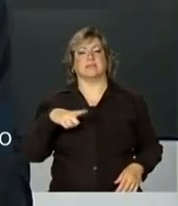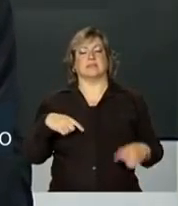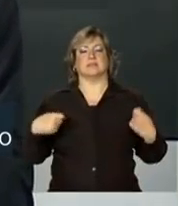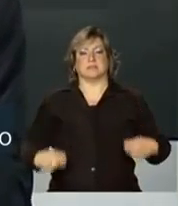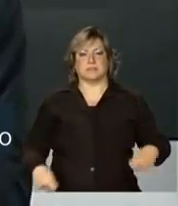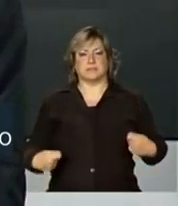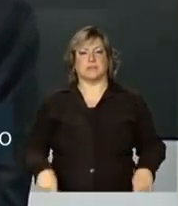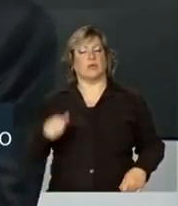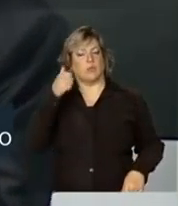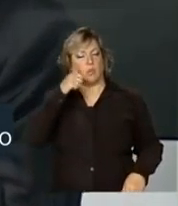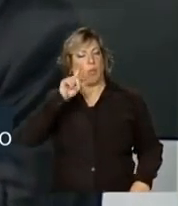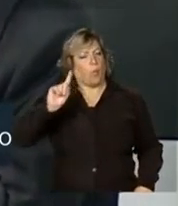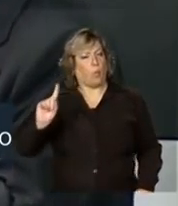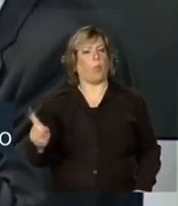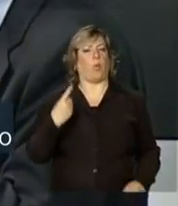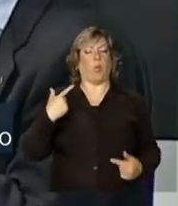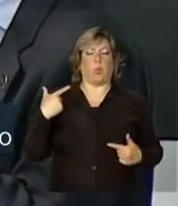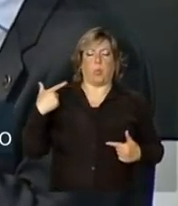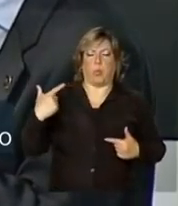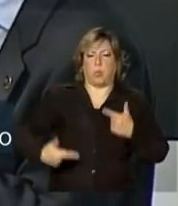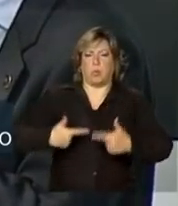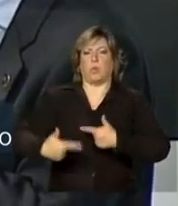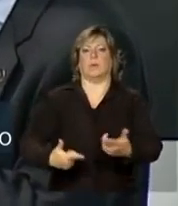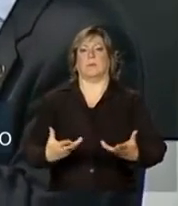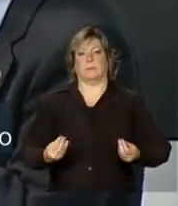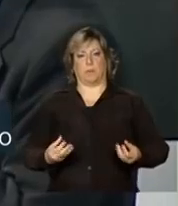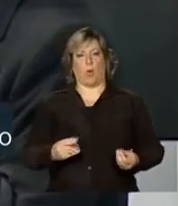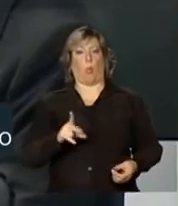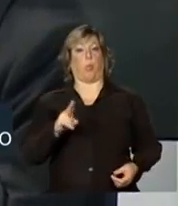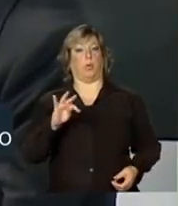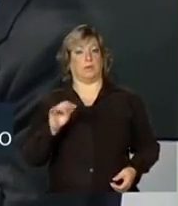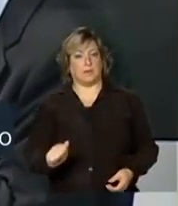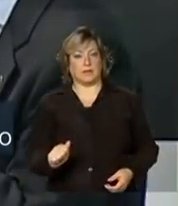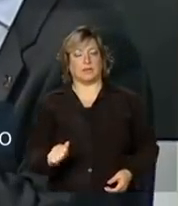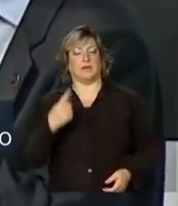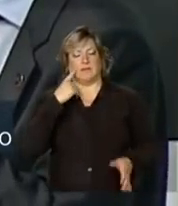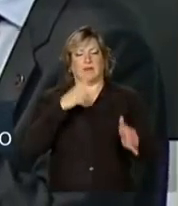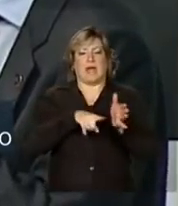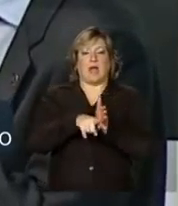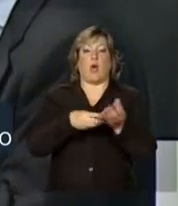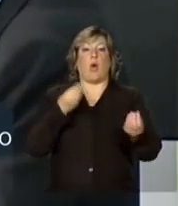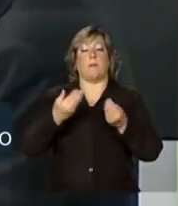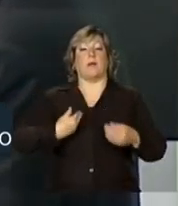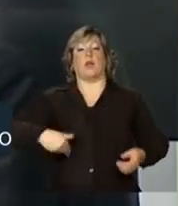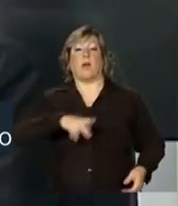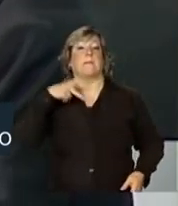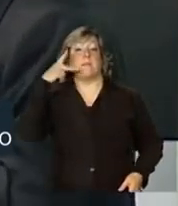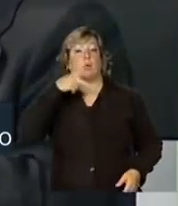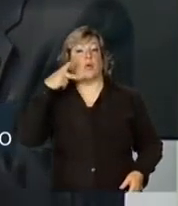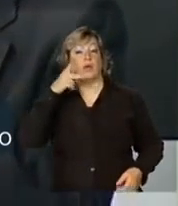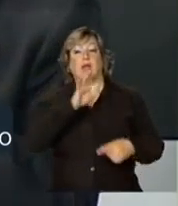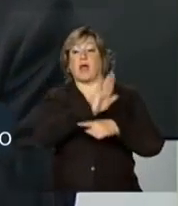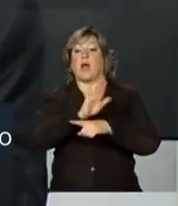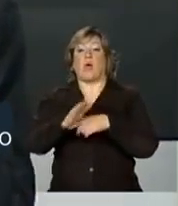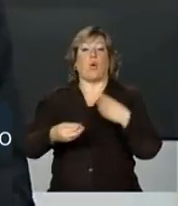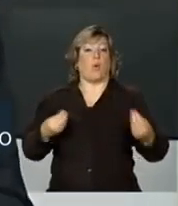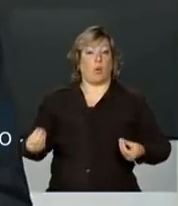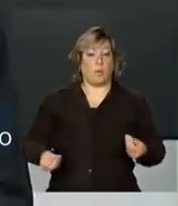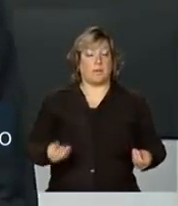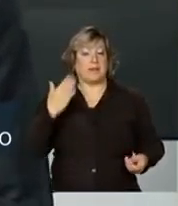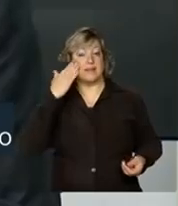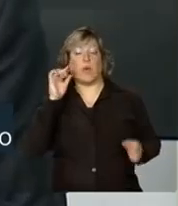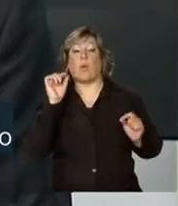gente possa entender cada vez mais essas relações, avaliar as nossas políticas públicas, entender o que nós temos que